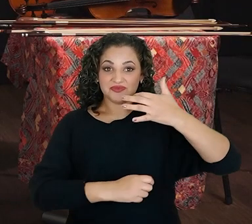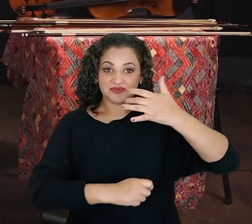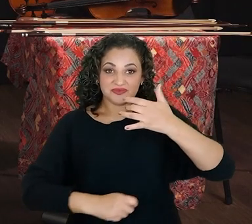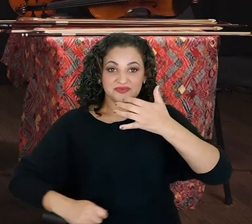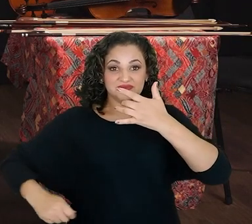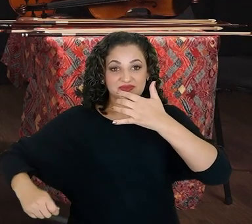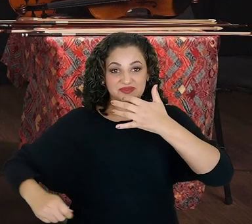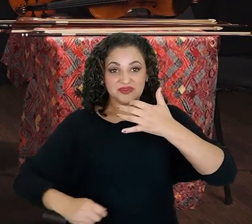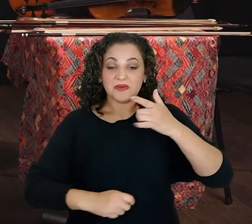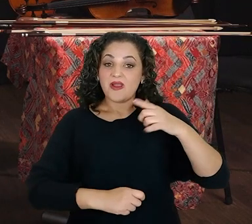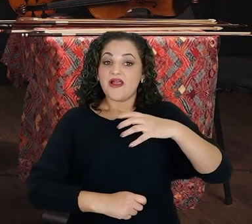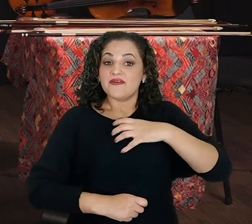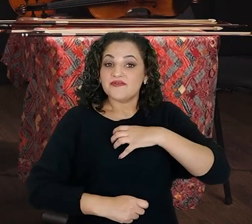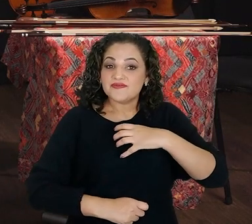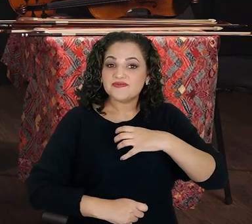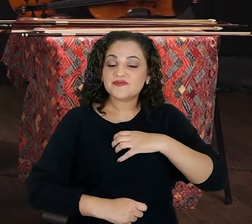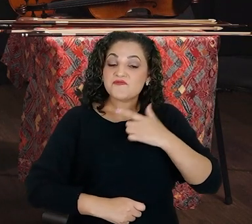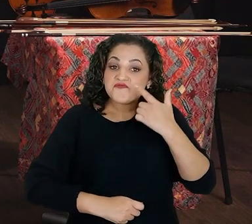tripa